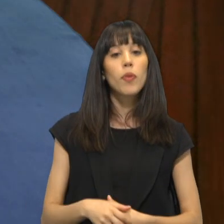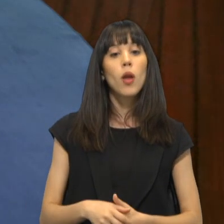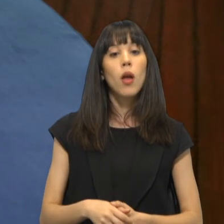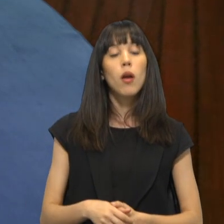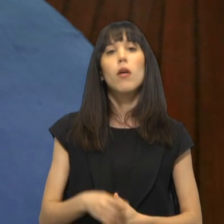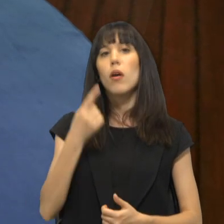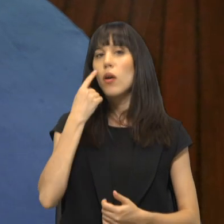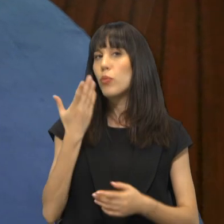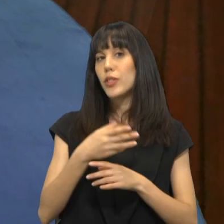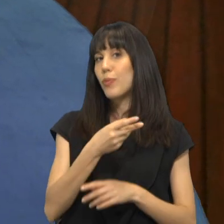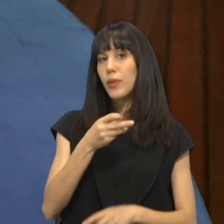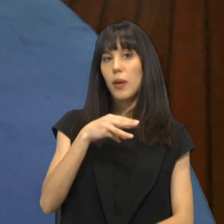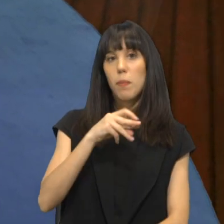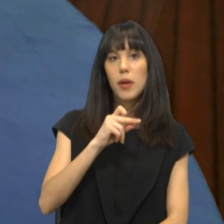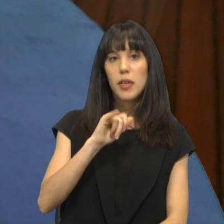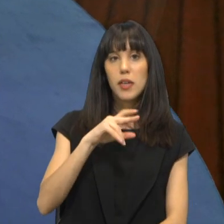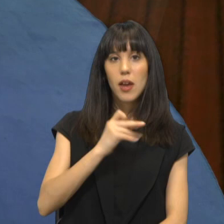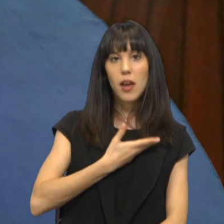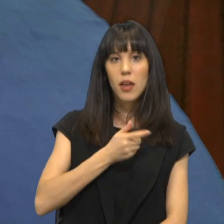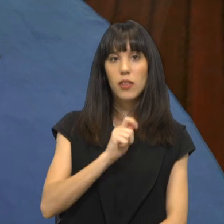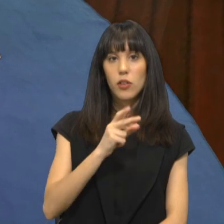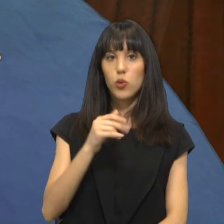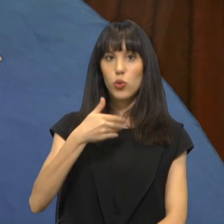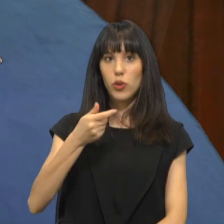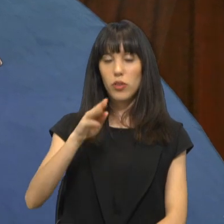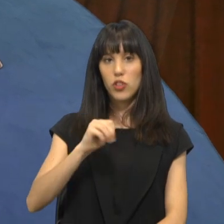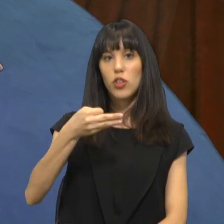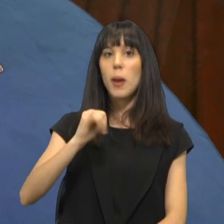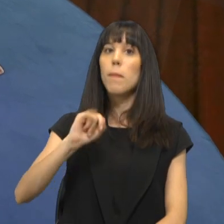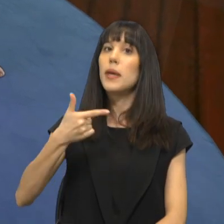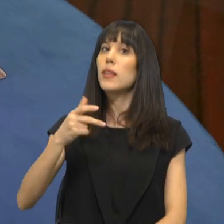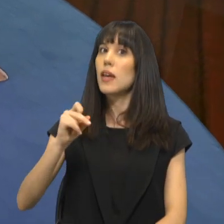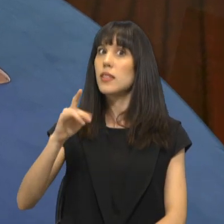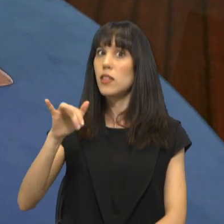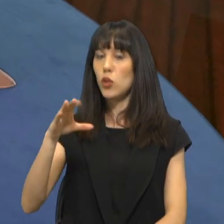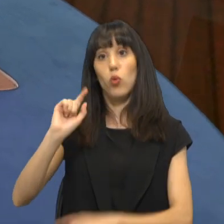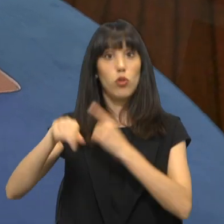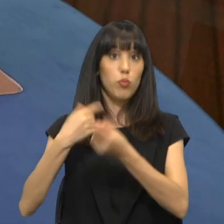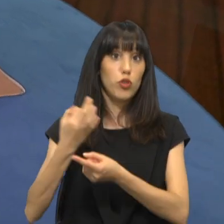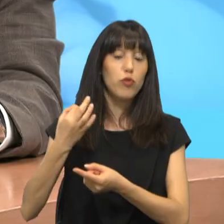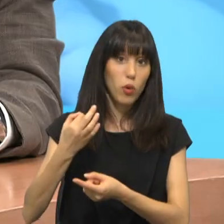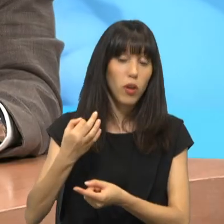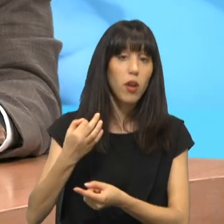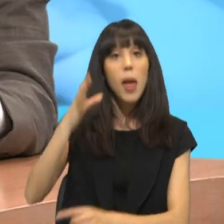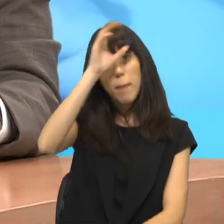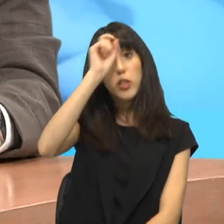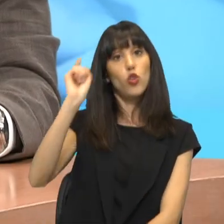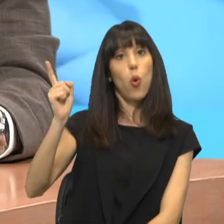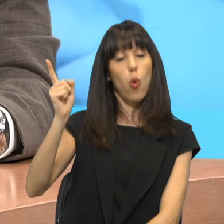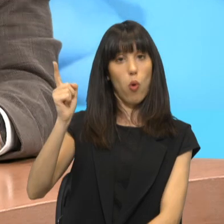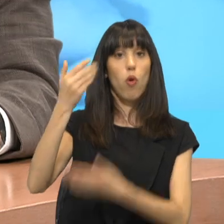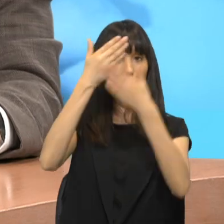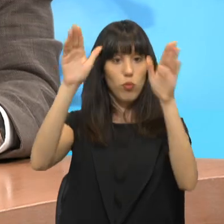Basta citar o nome de Maria de Lourdes Pintacil, por exemplo, que foi depois Primeira-Ministra em regime democrático e que foi uma figura